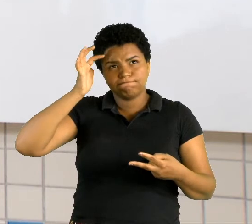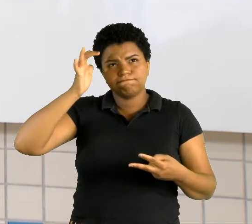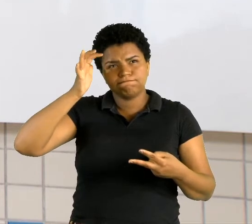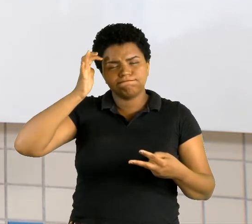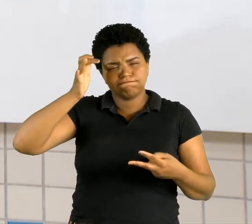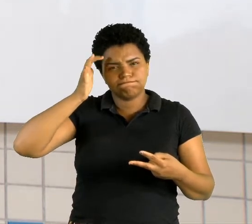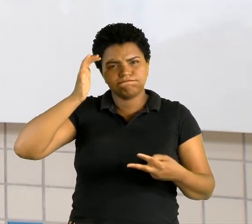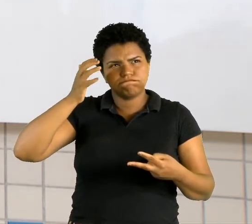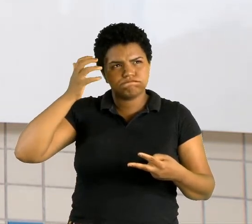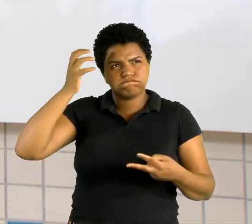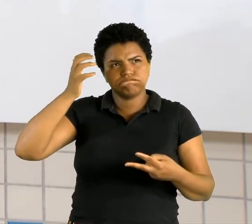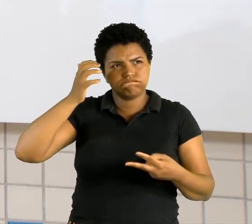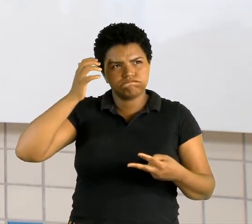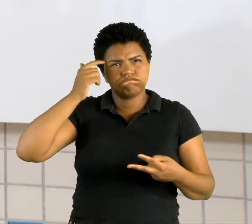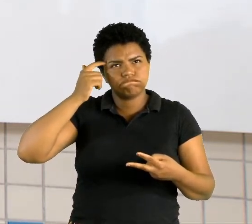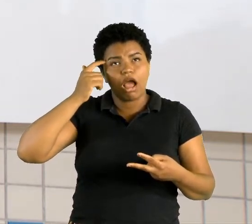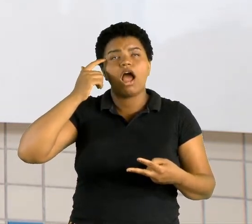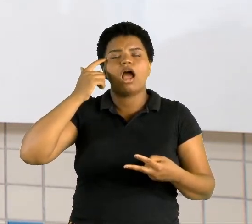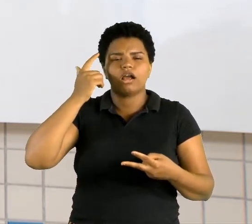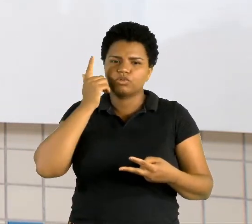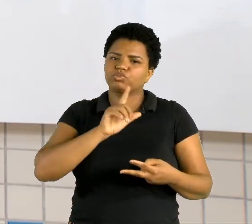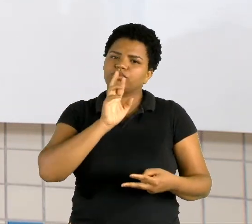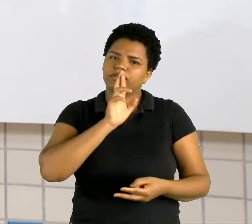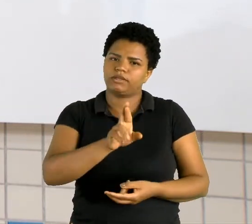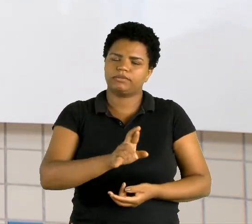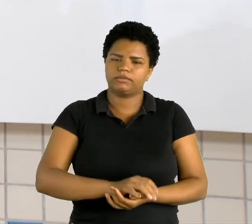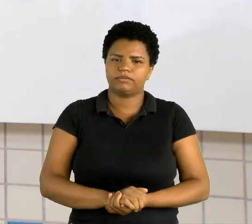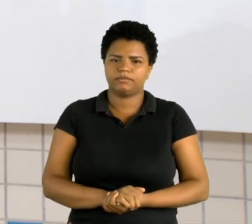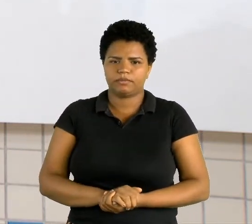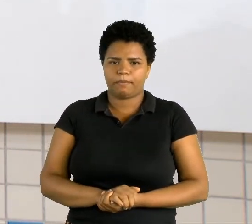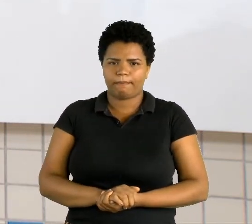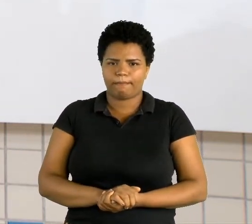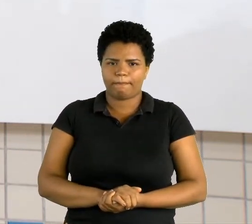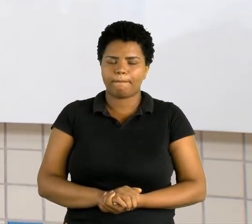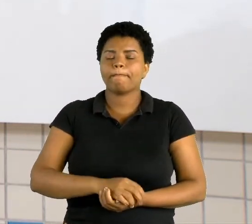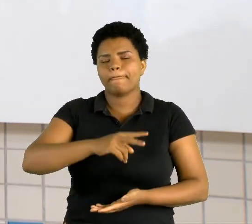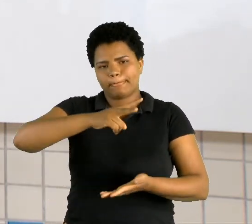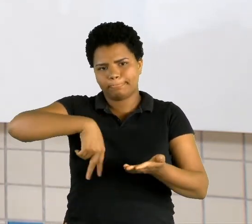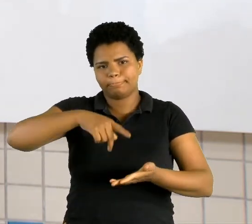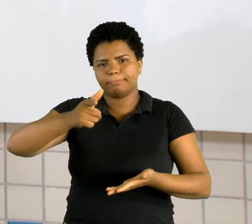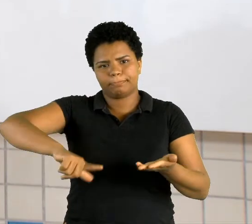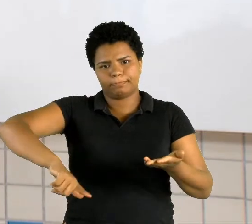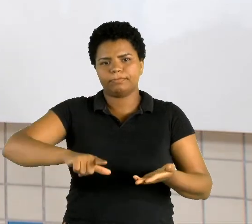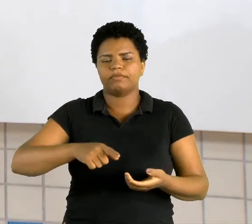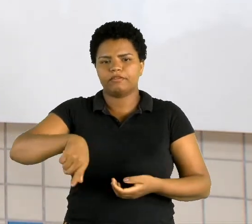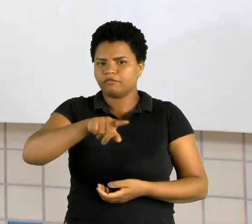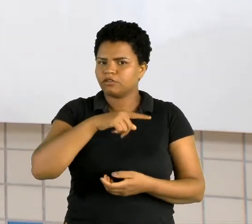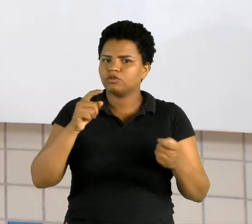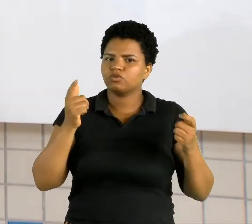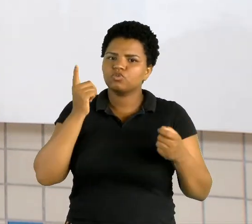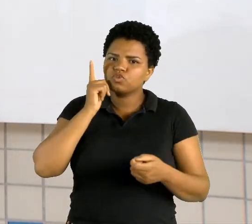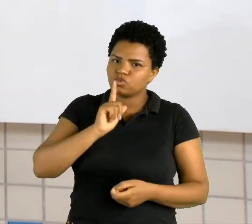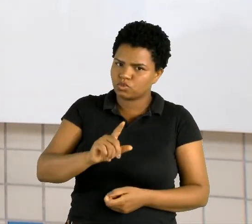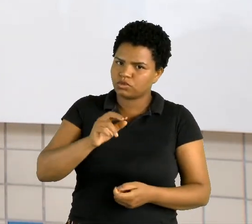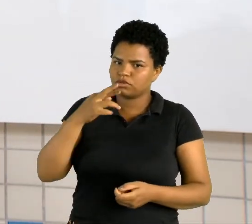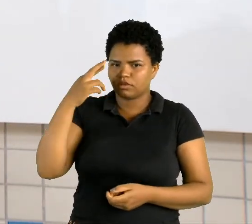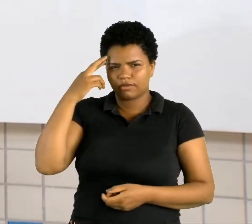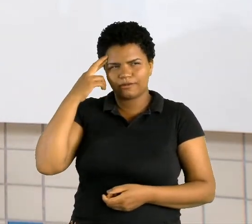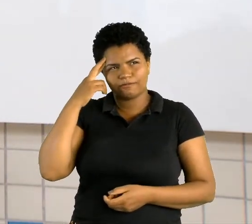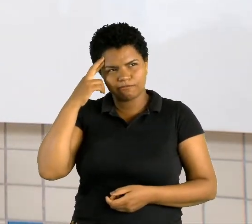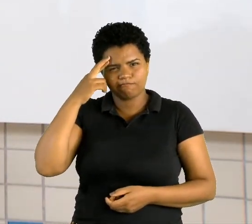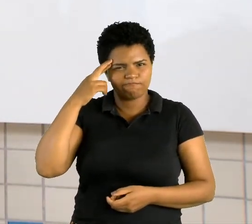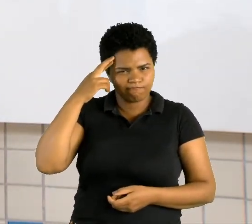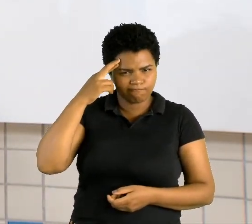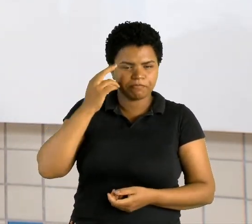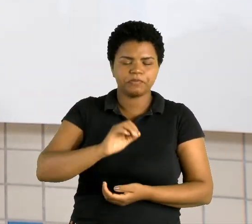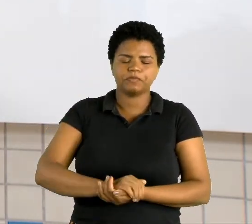calma para poder responder. Então, vou ler de novo para que vocês possam raciocinar.